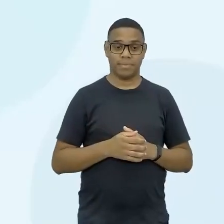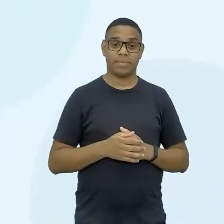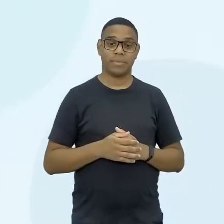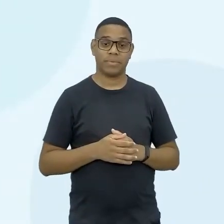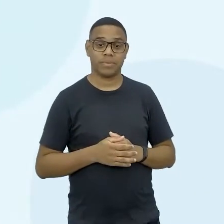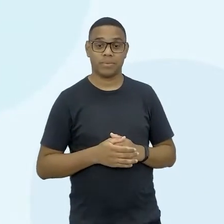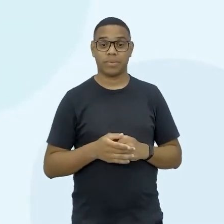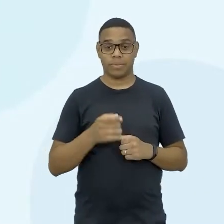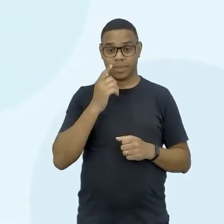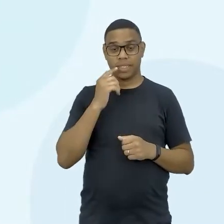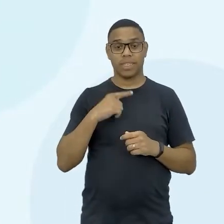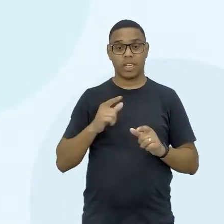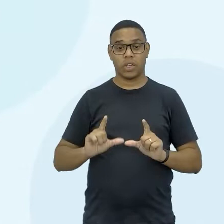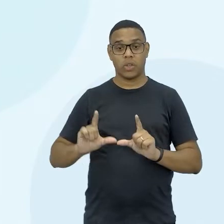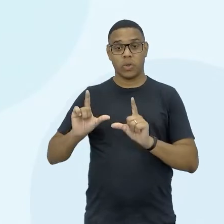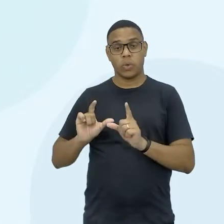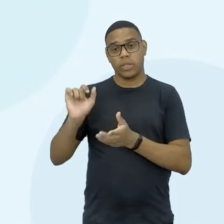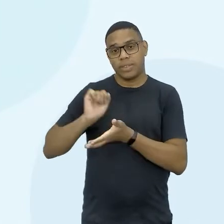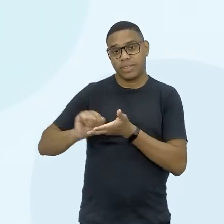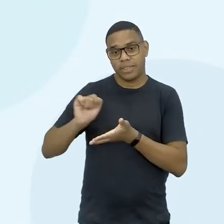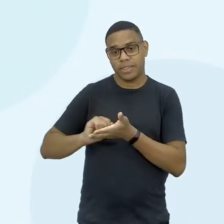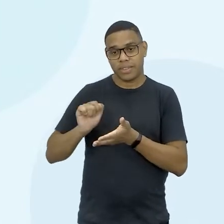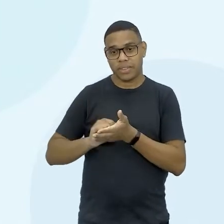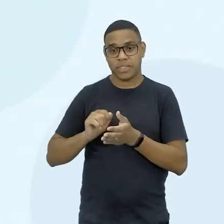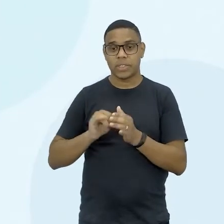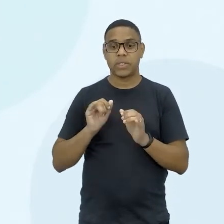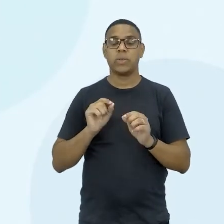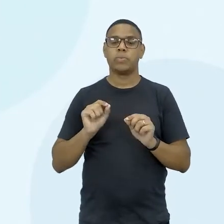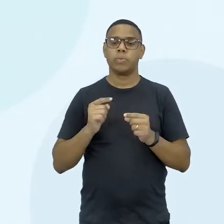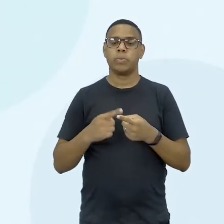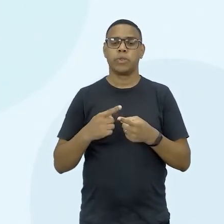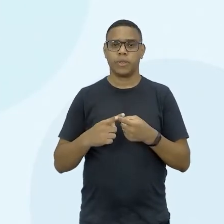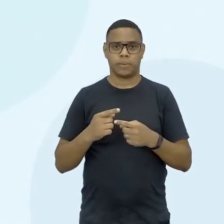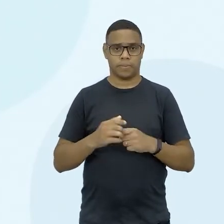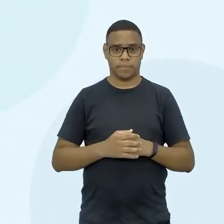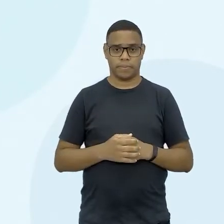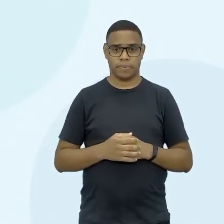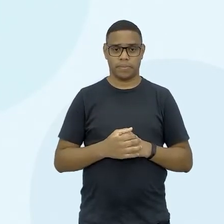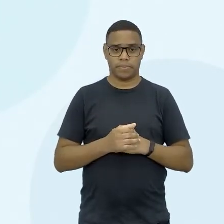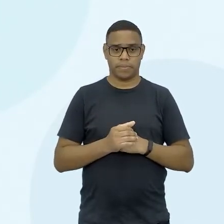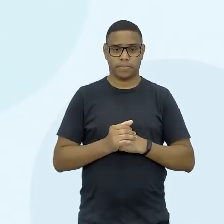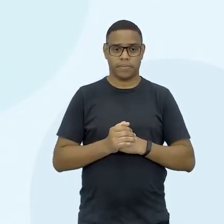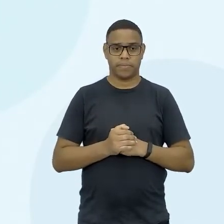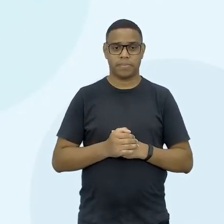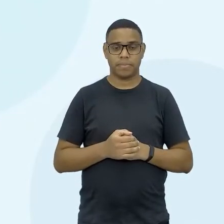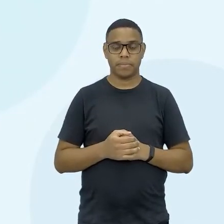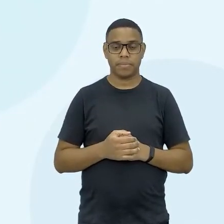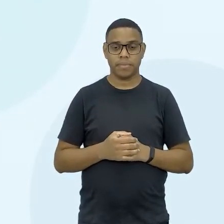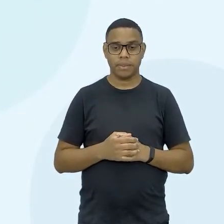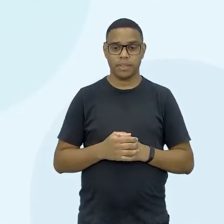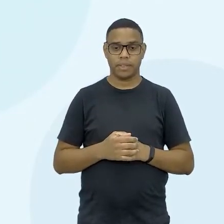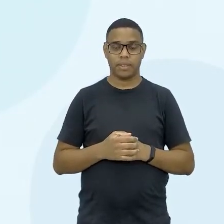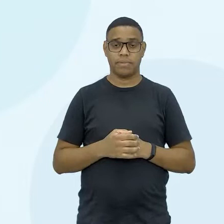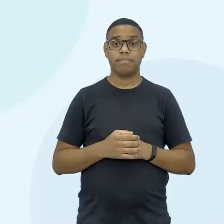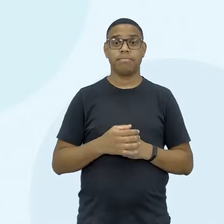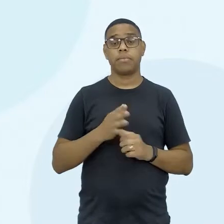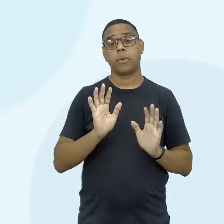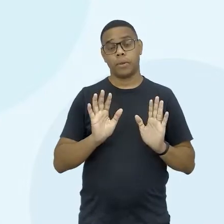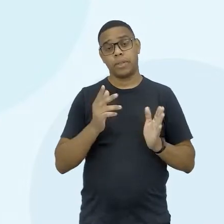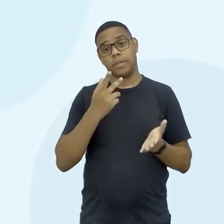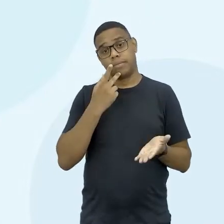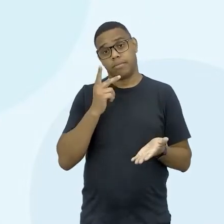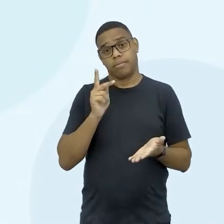trouxe a original e trouxe uma releitura. Propaganda do quê? Vamos ver a releitura. Olha, sinceramente,